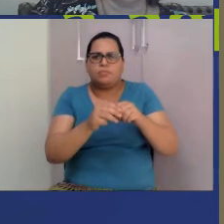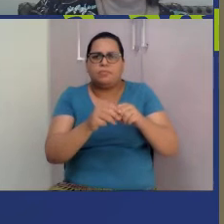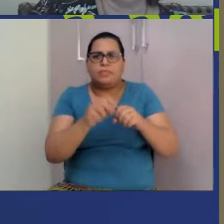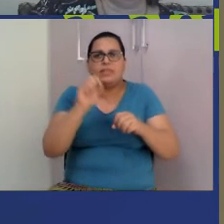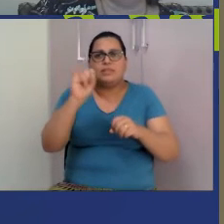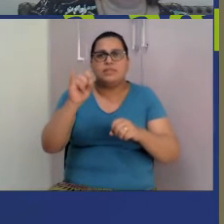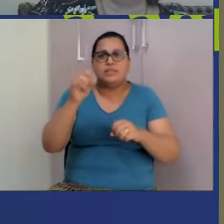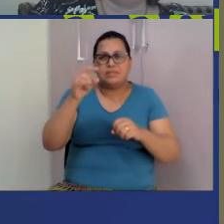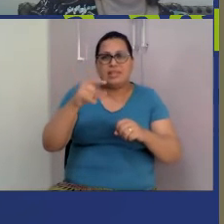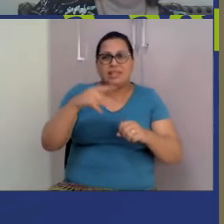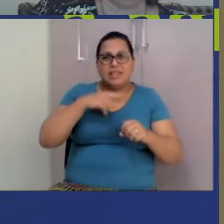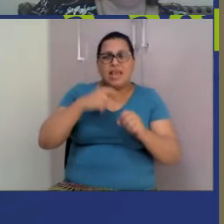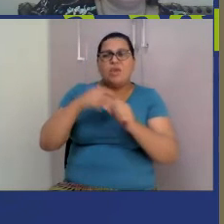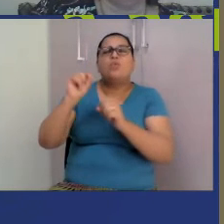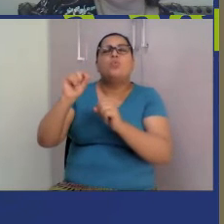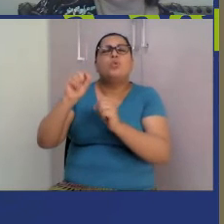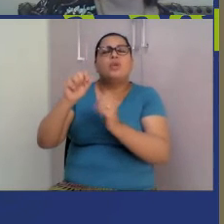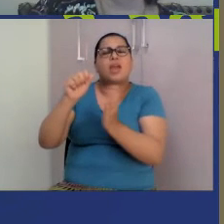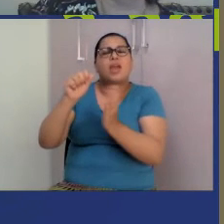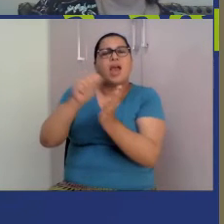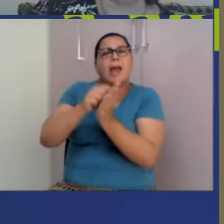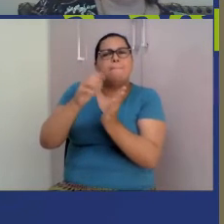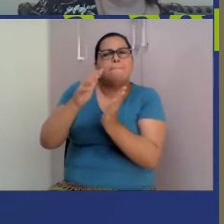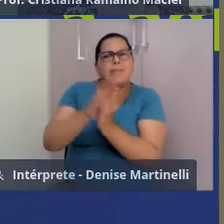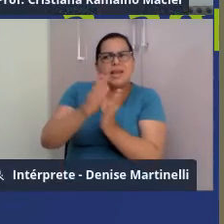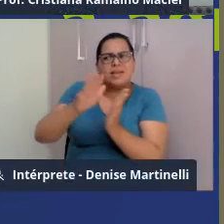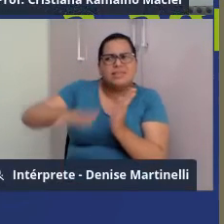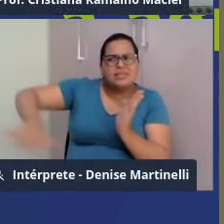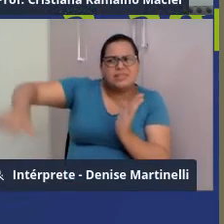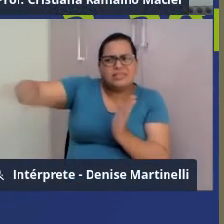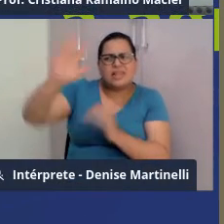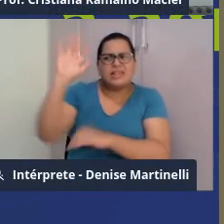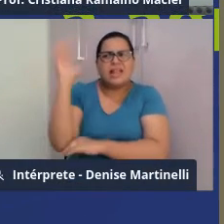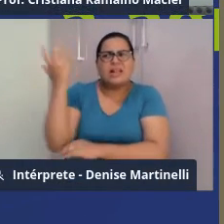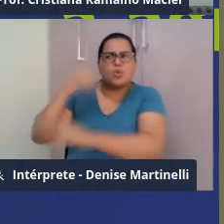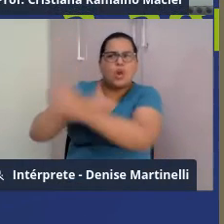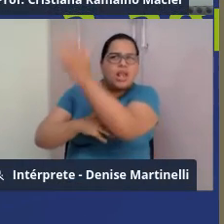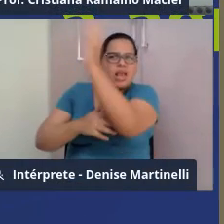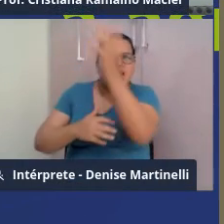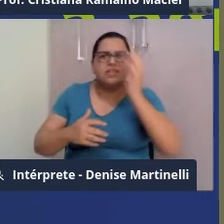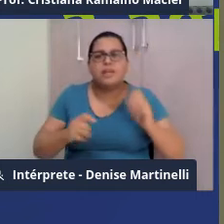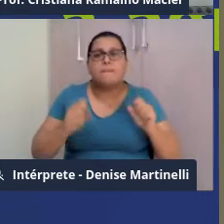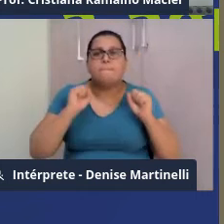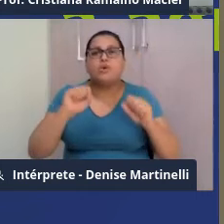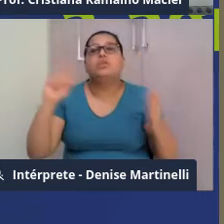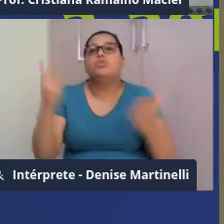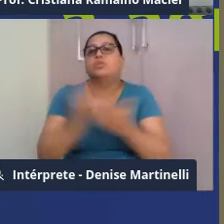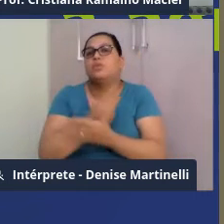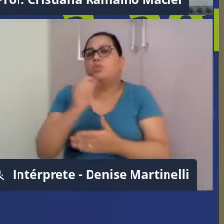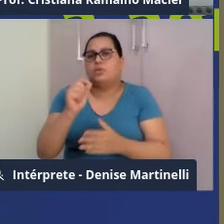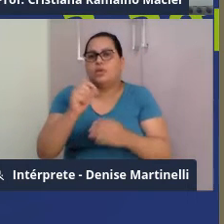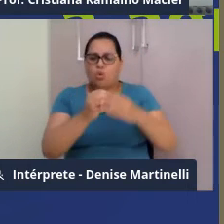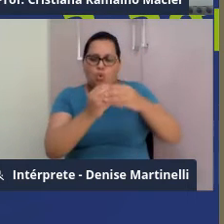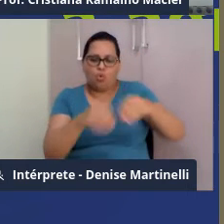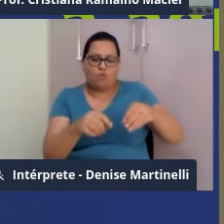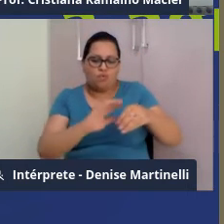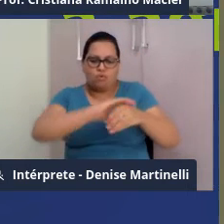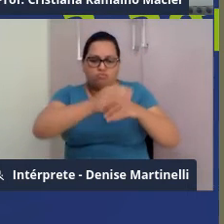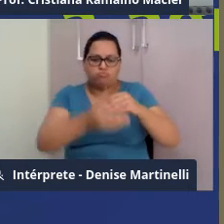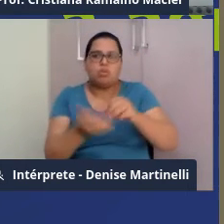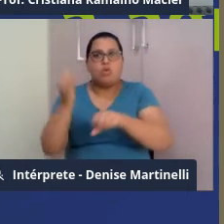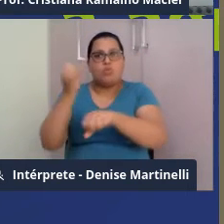pegar eles, desidratar, guardar na geladeira, e 10 anos depois, botar na água, com boas condições de